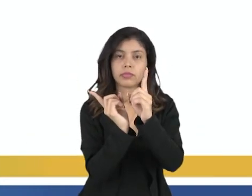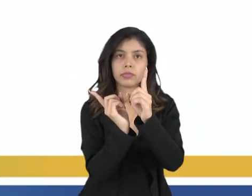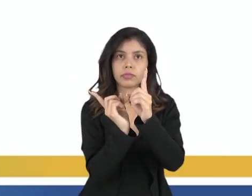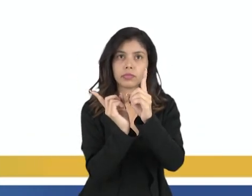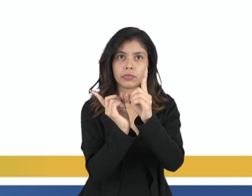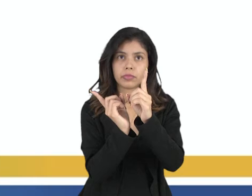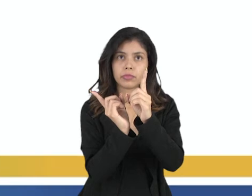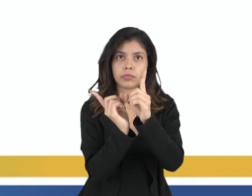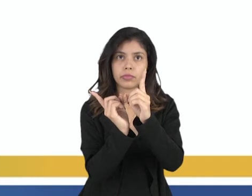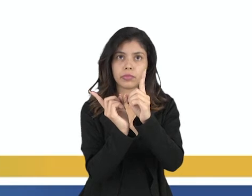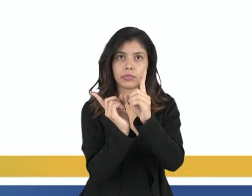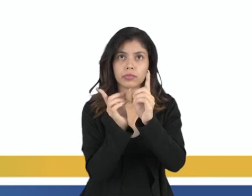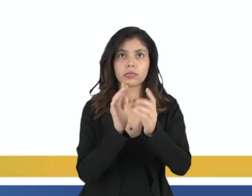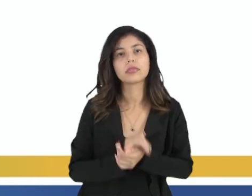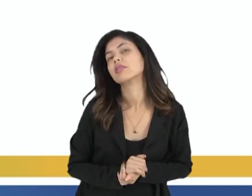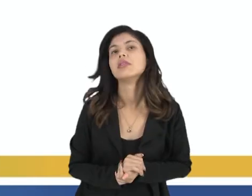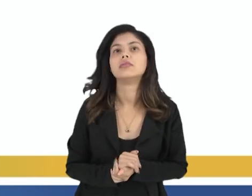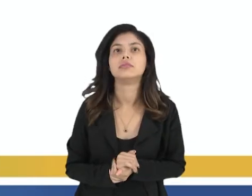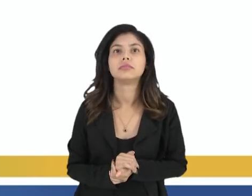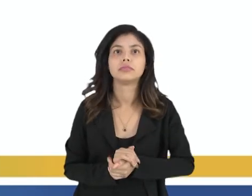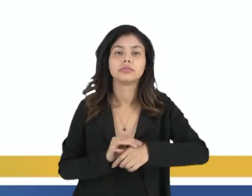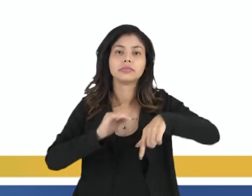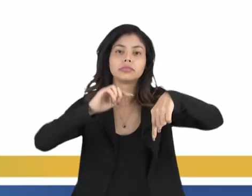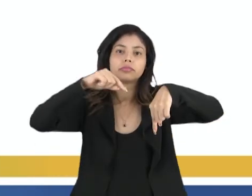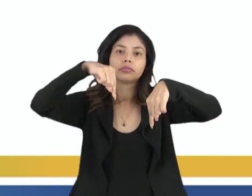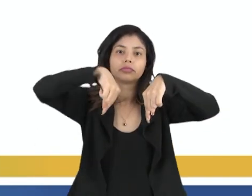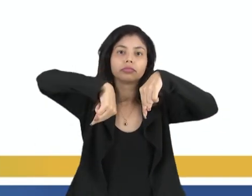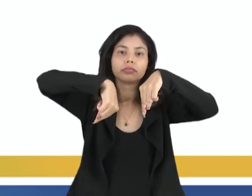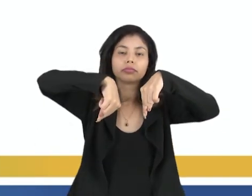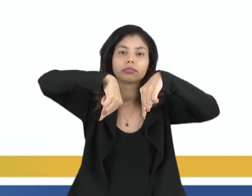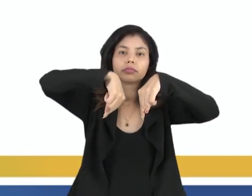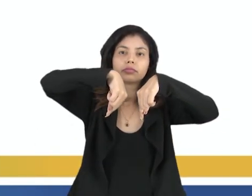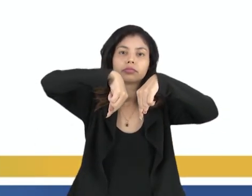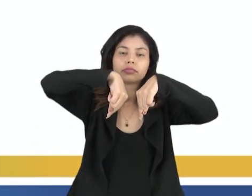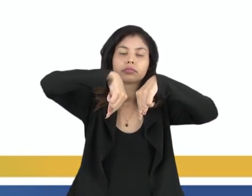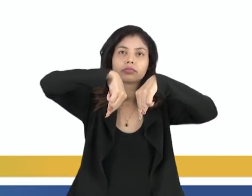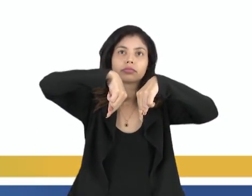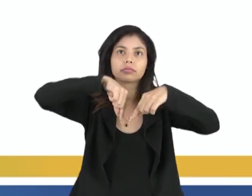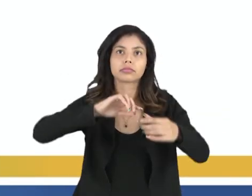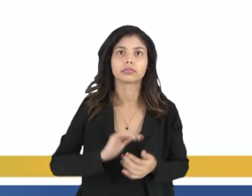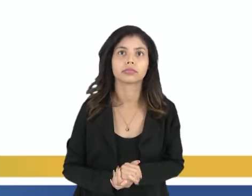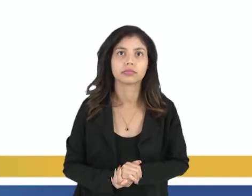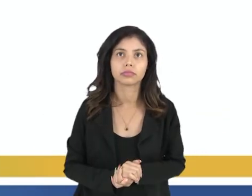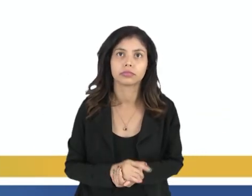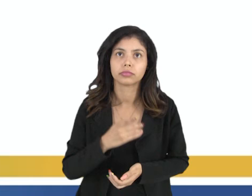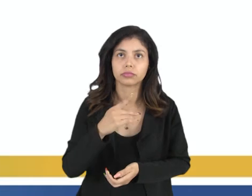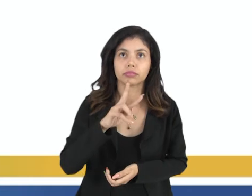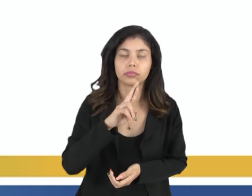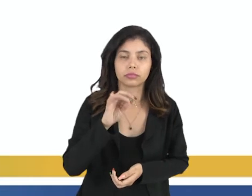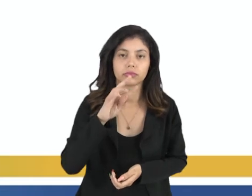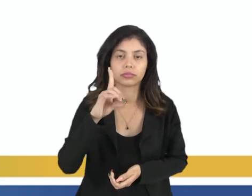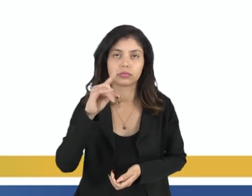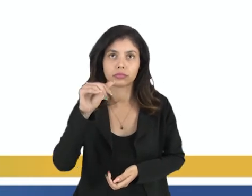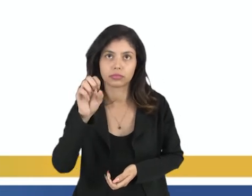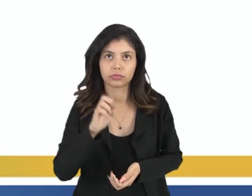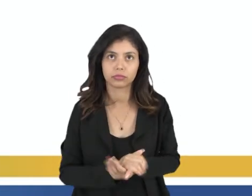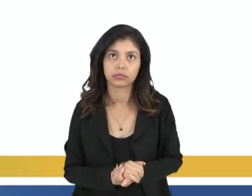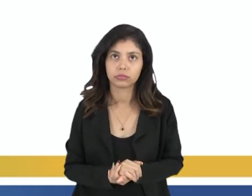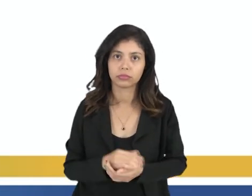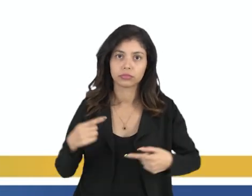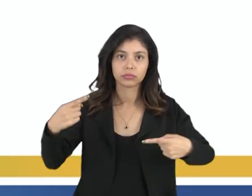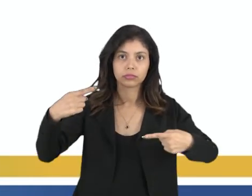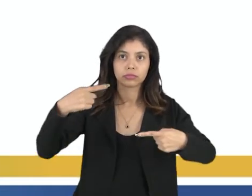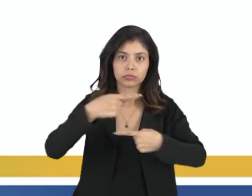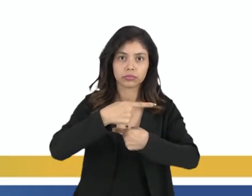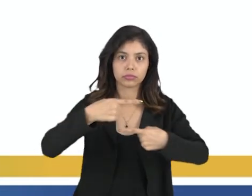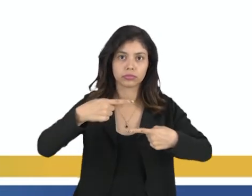a formação de gases. Temos essa setinha para baixo para indicar a formação de precipitados e temos esse